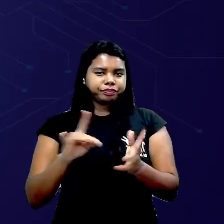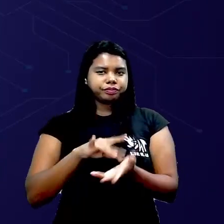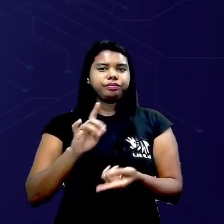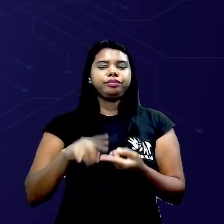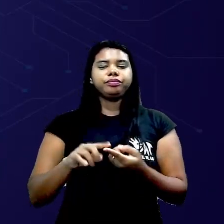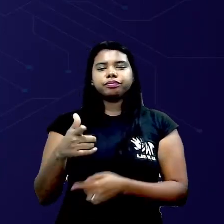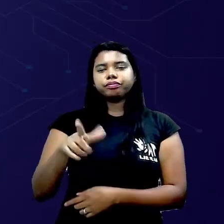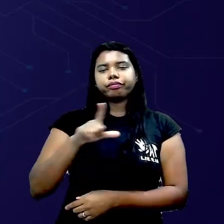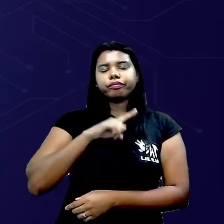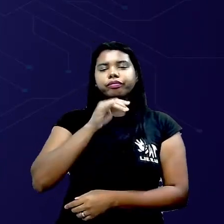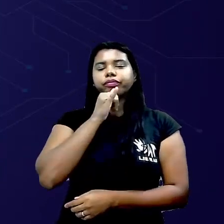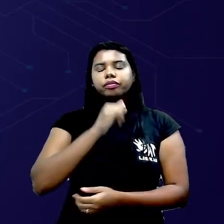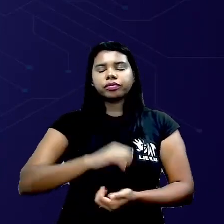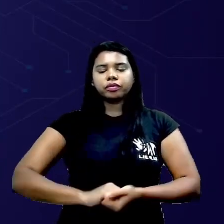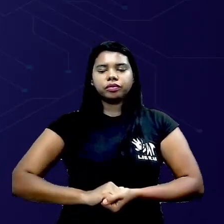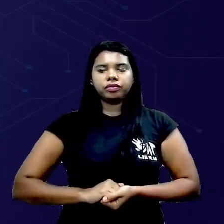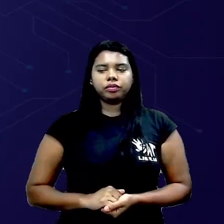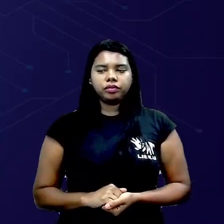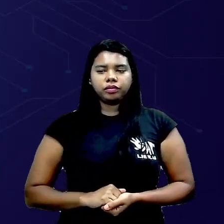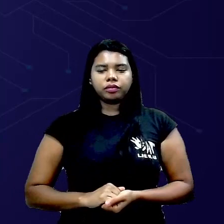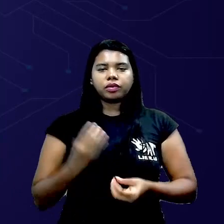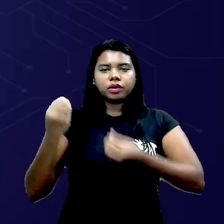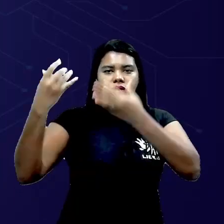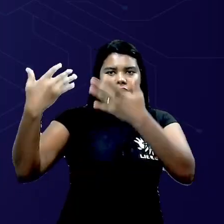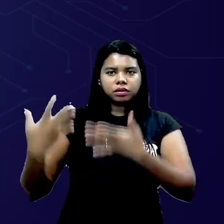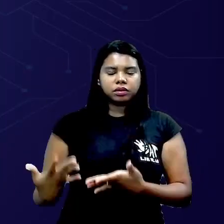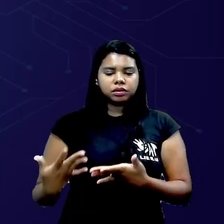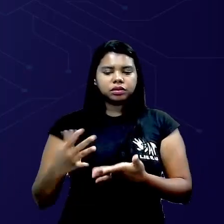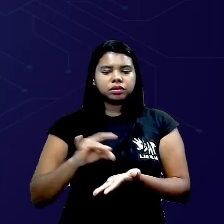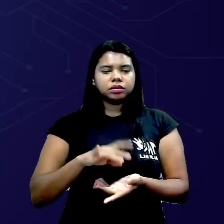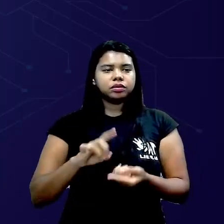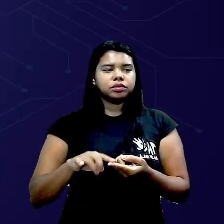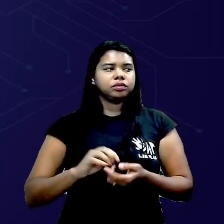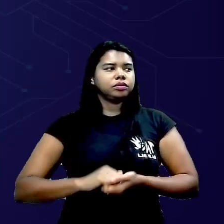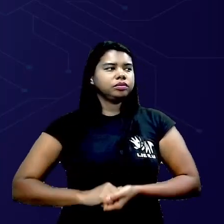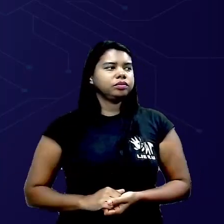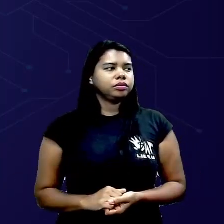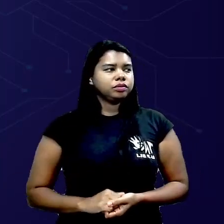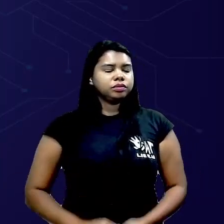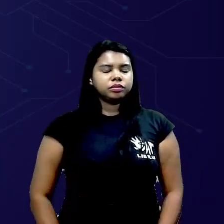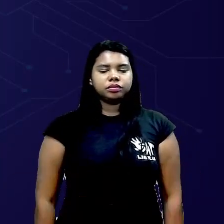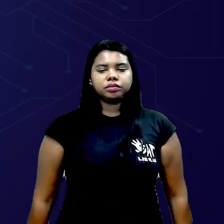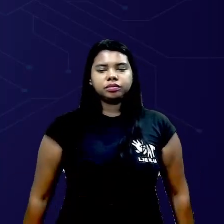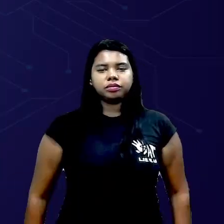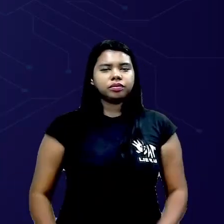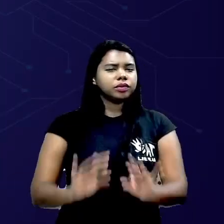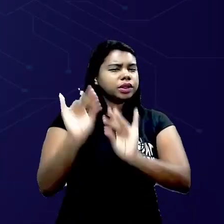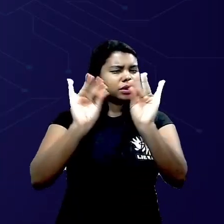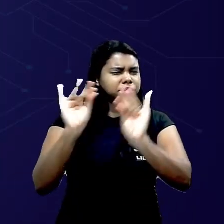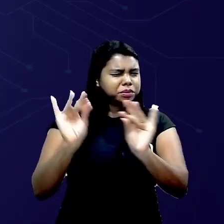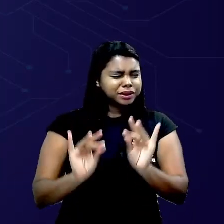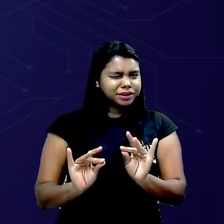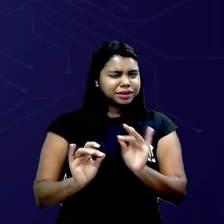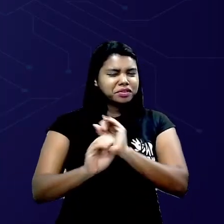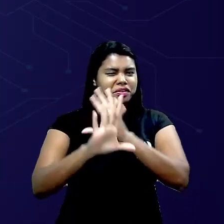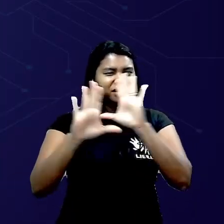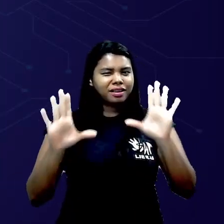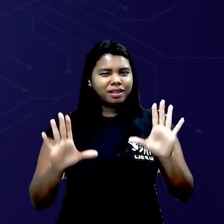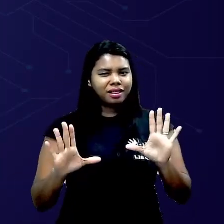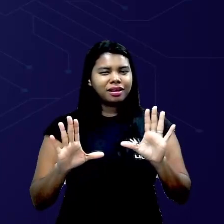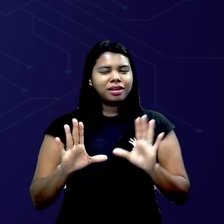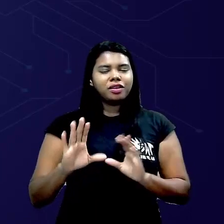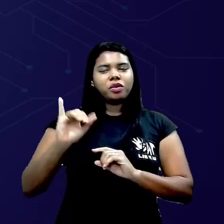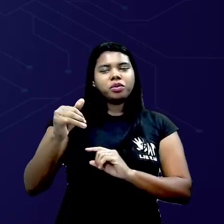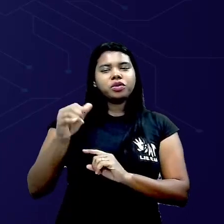Tá? Não existe, como é que eu posso dizer? Uma definição Uma única, definição específica, né, sobre isso. O Node.js,